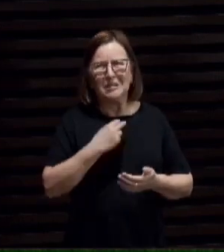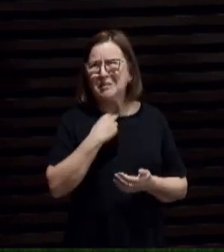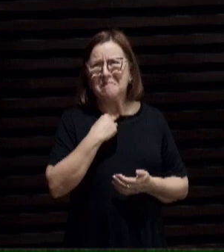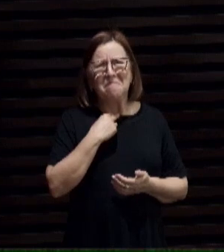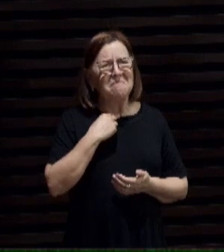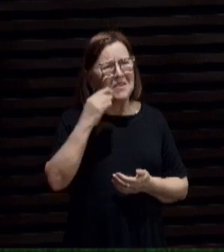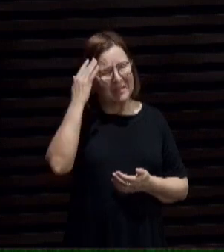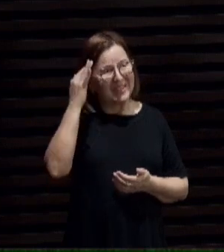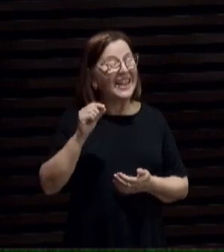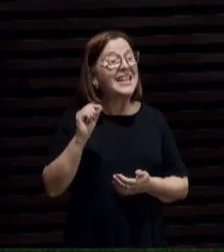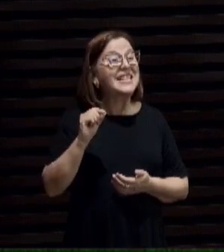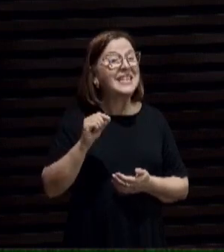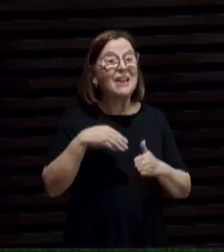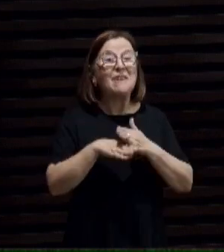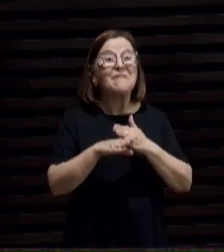lá?